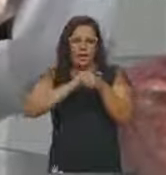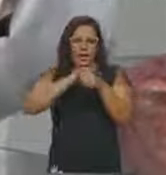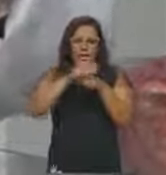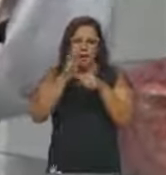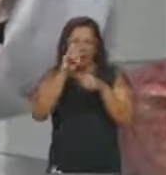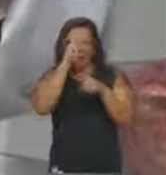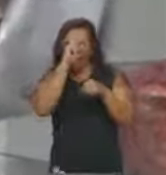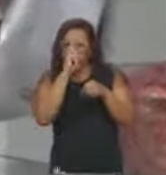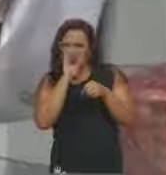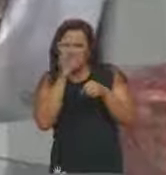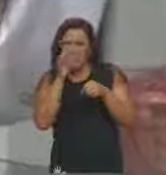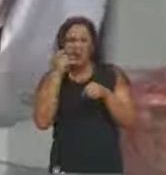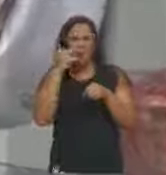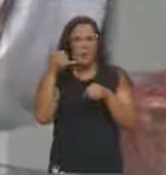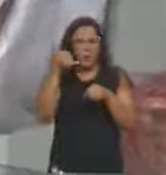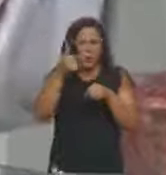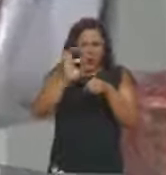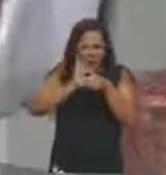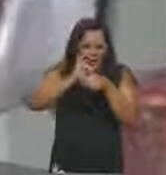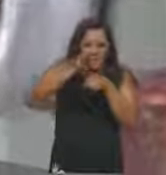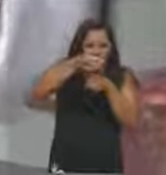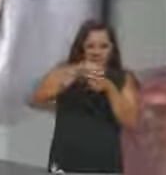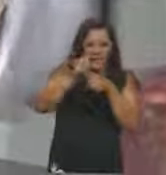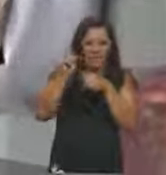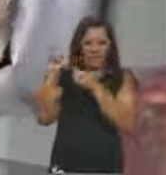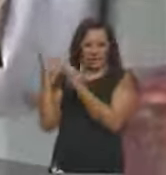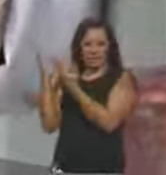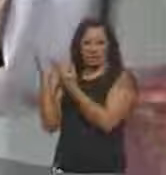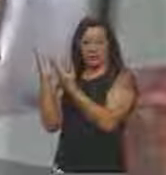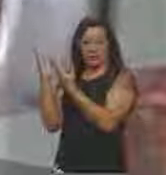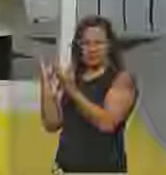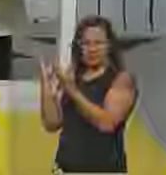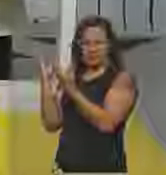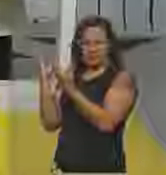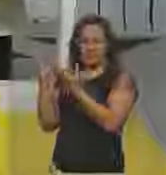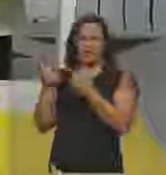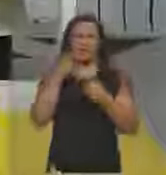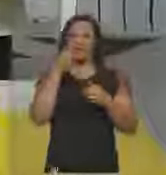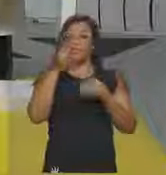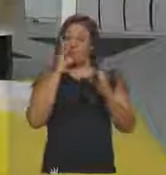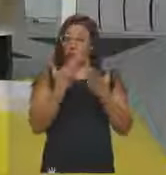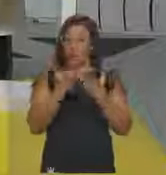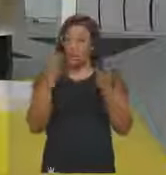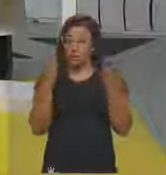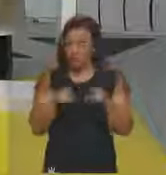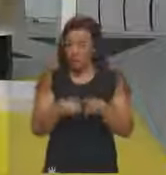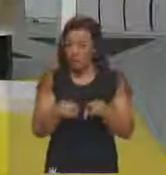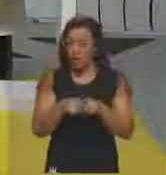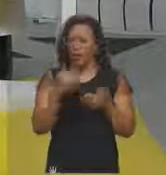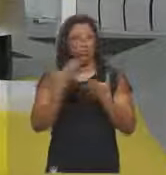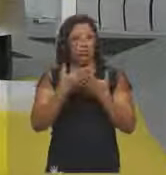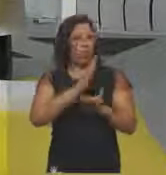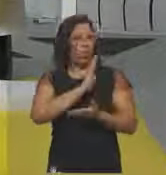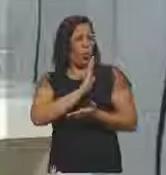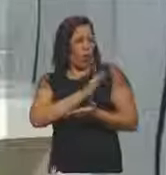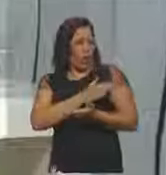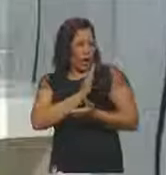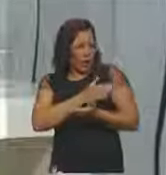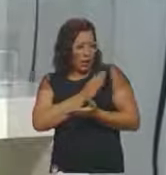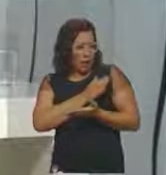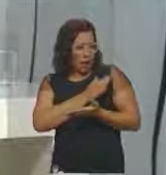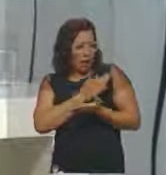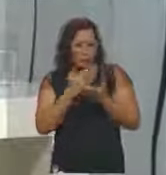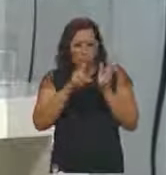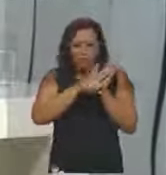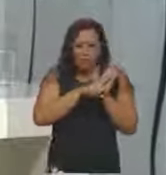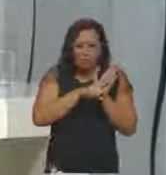substância amarelada de gordura que tem no coração. Mas eu lembro que eu falei na aula passada que falei assim, gente, nós vamos estudar aí o coração e eu quero que